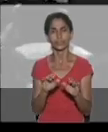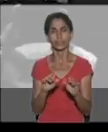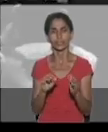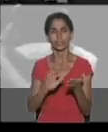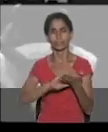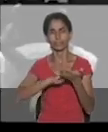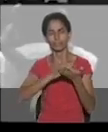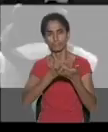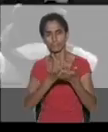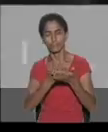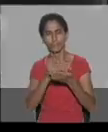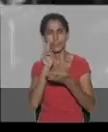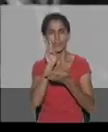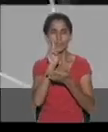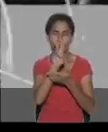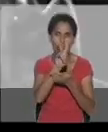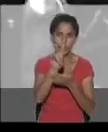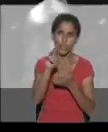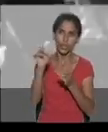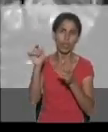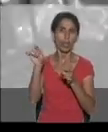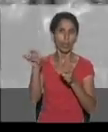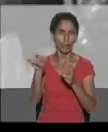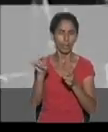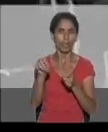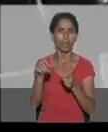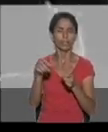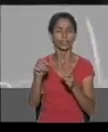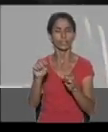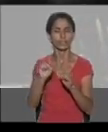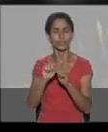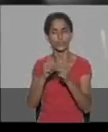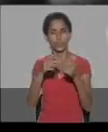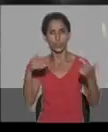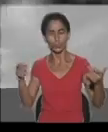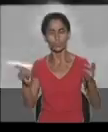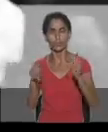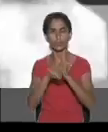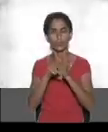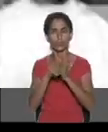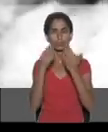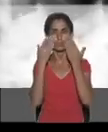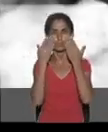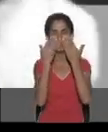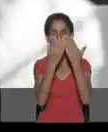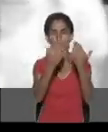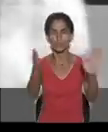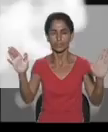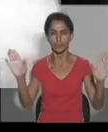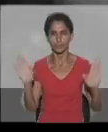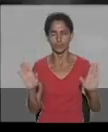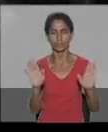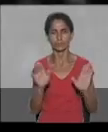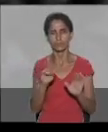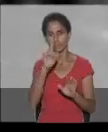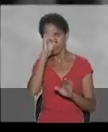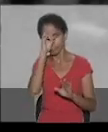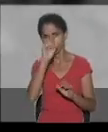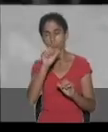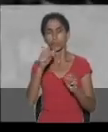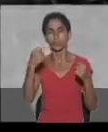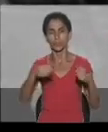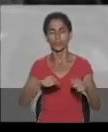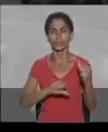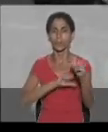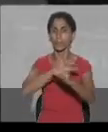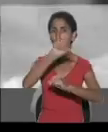traduzir, tentar dar visibilidade, dar alguma materialidade a essa ideia de que a grande